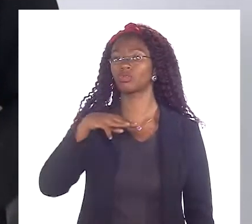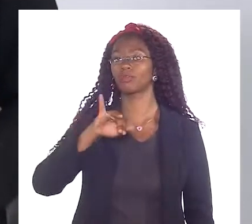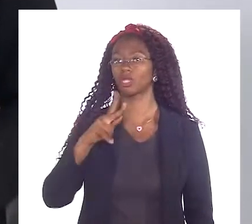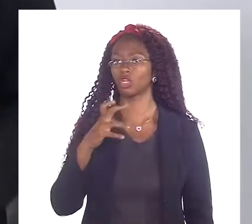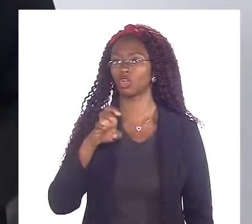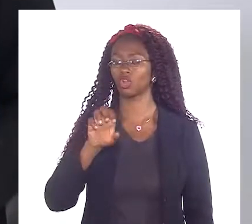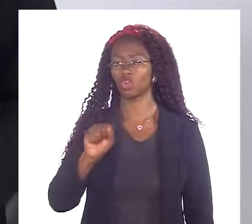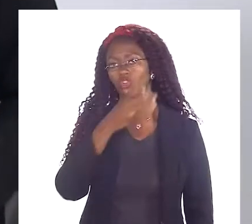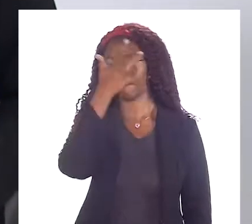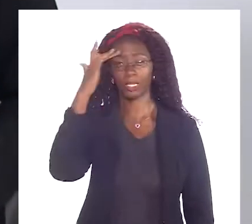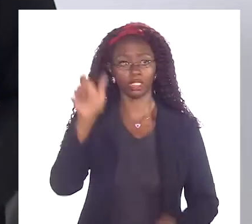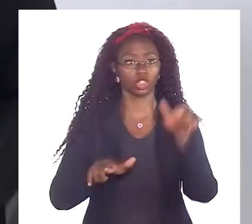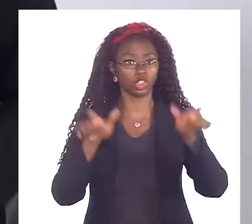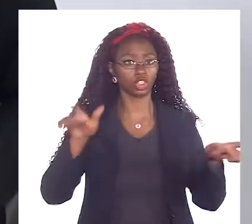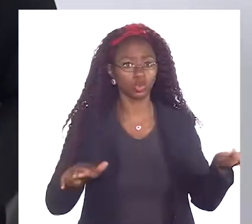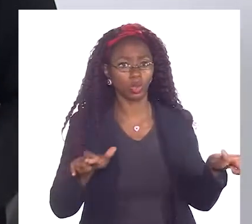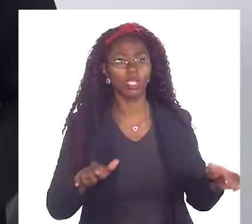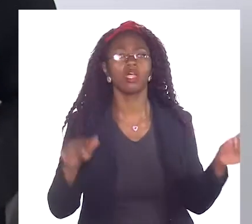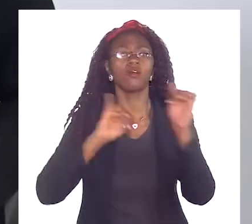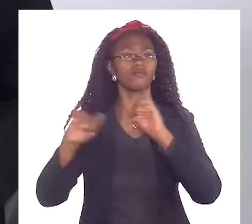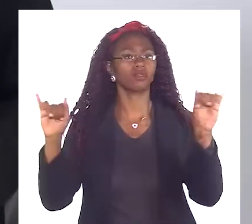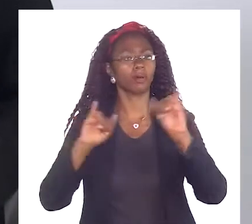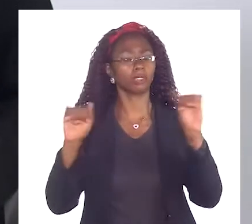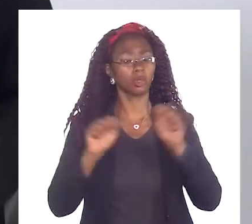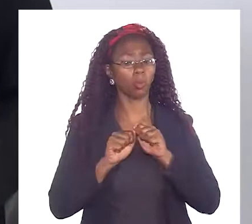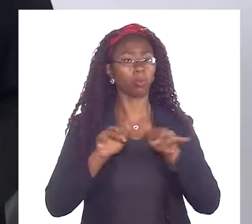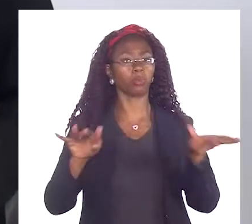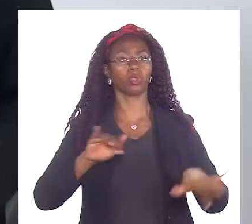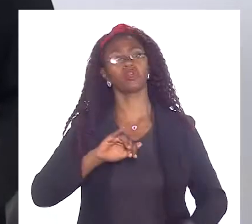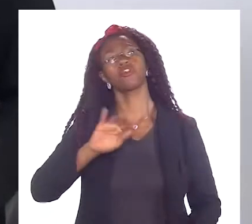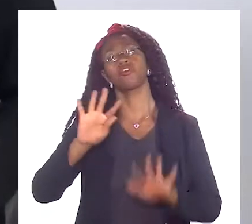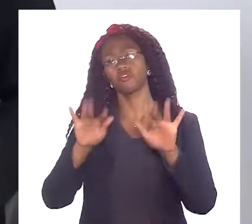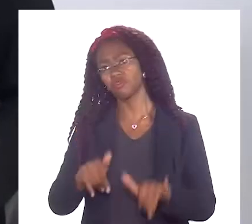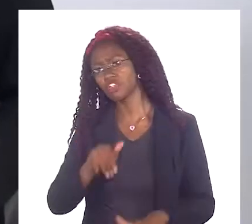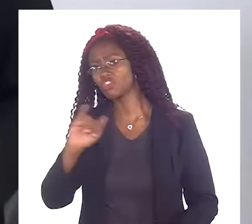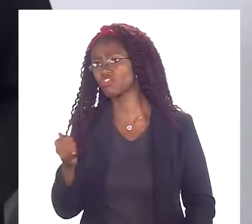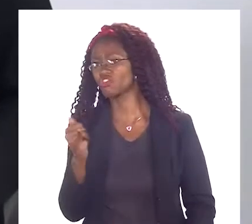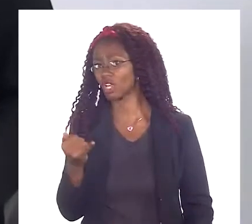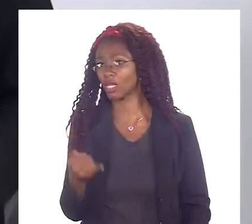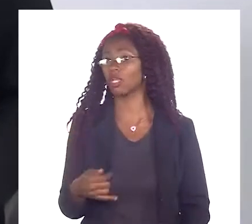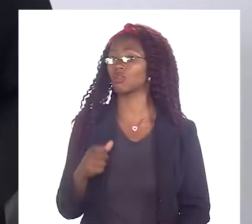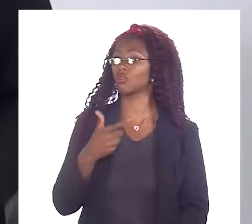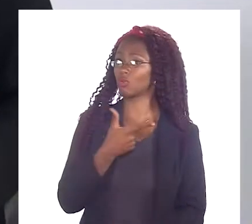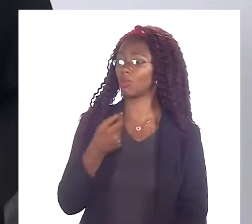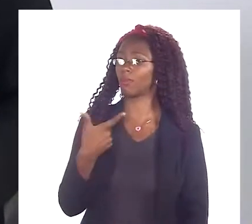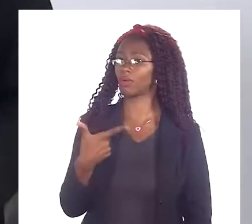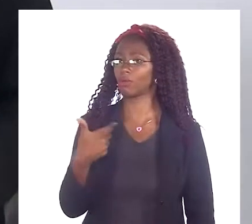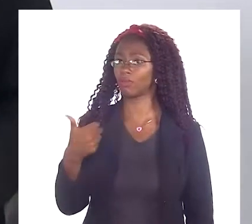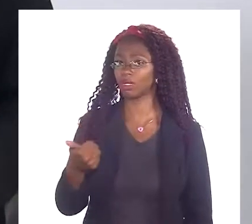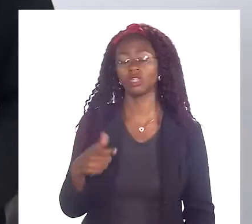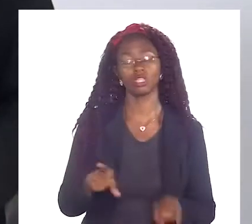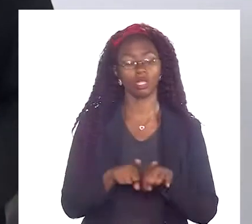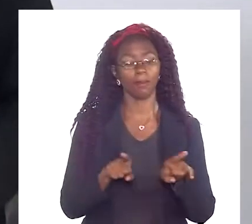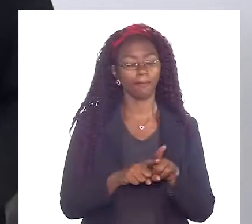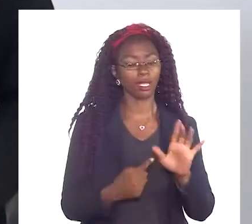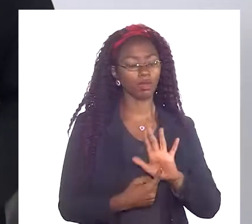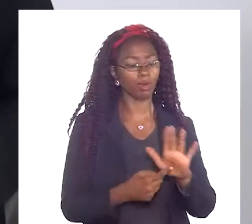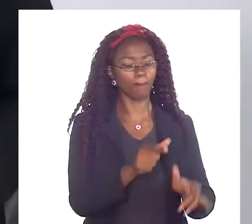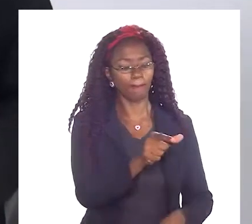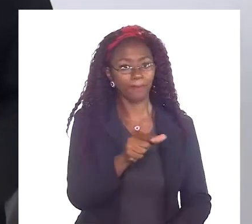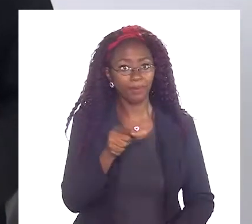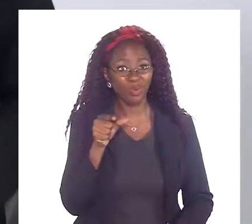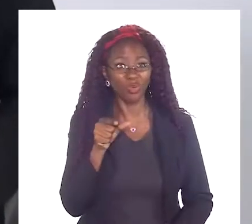milhões de pessoas. As informações foram divulgadas no fim de janeiro e fazem parte da pesquisa nacional por amostra